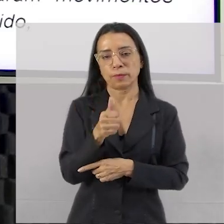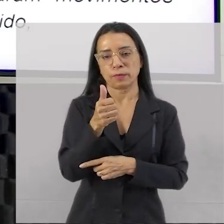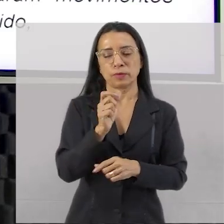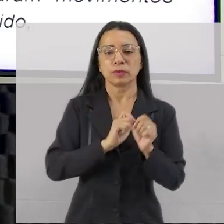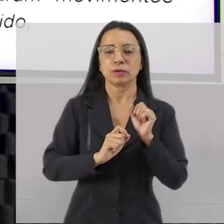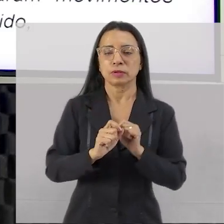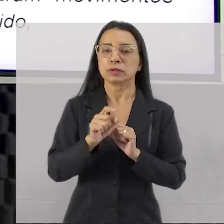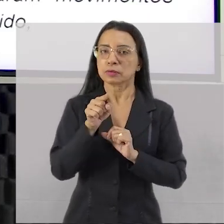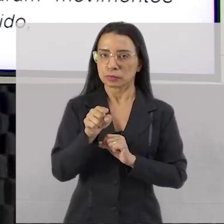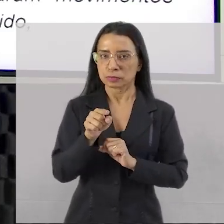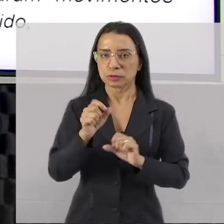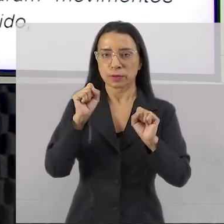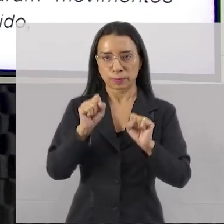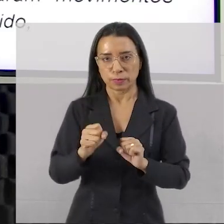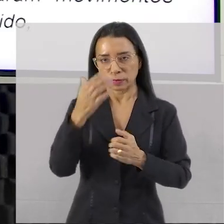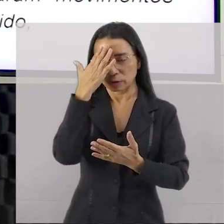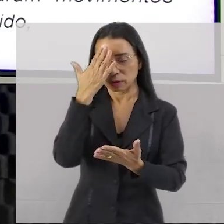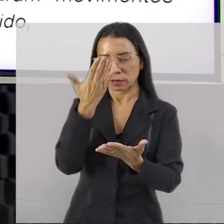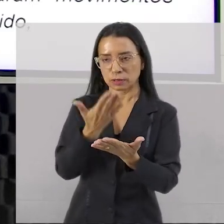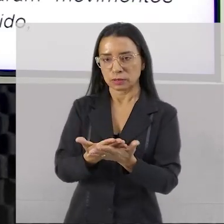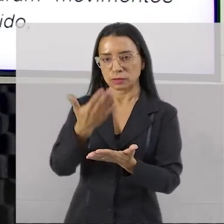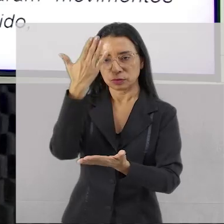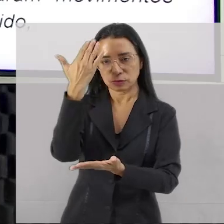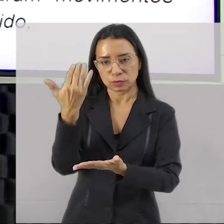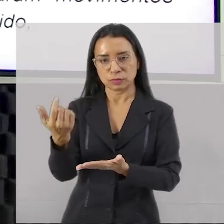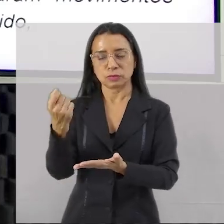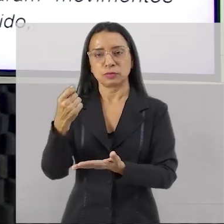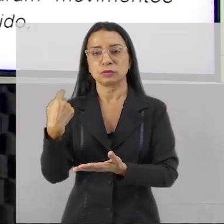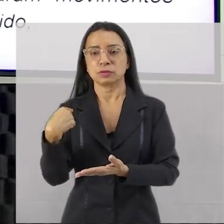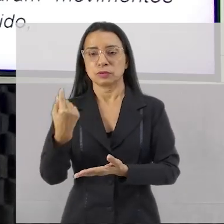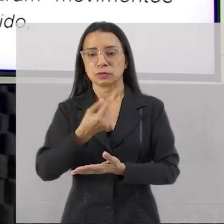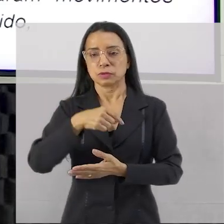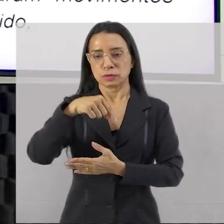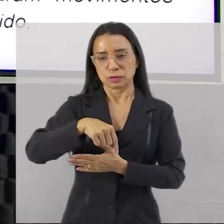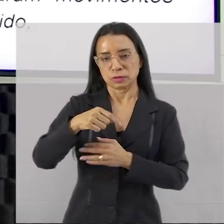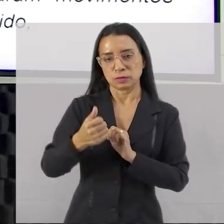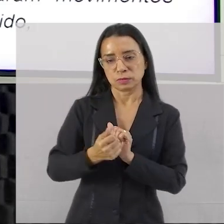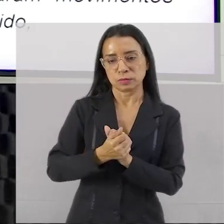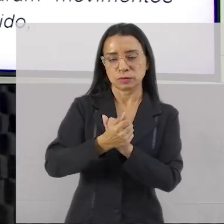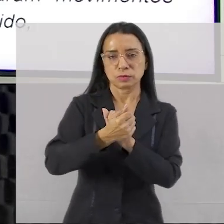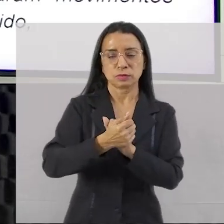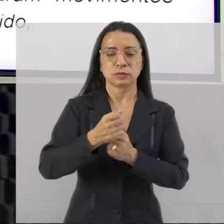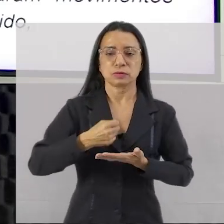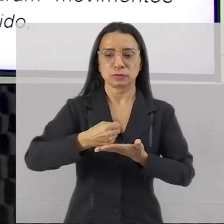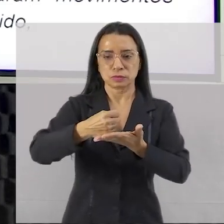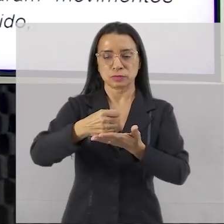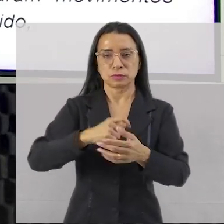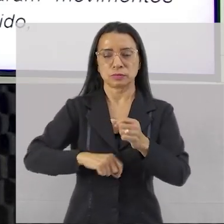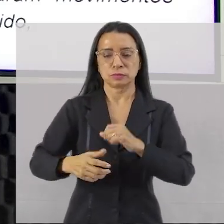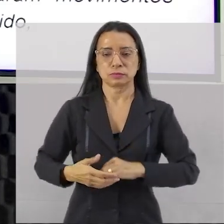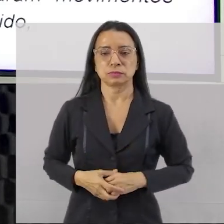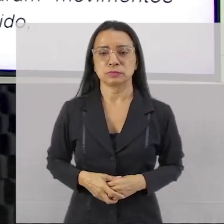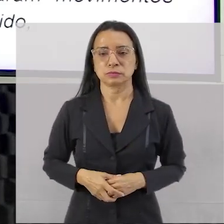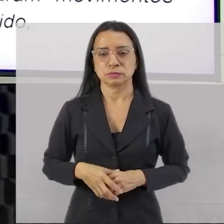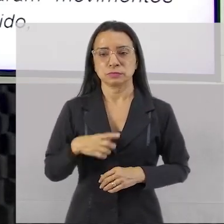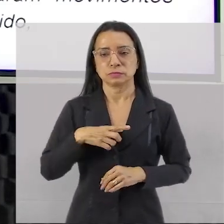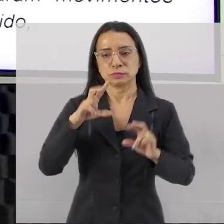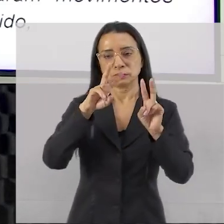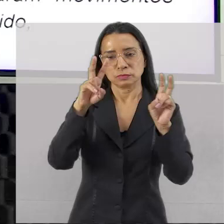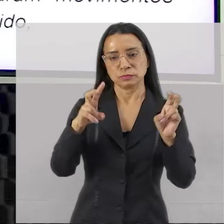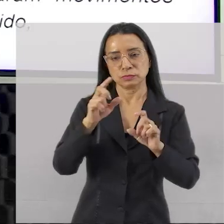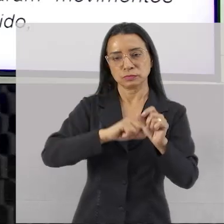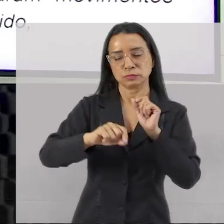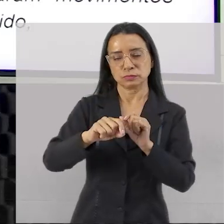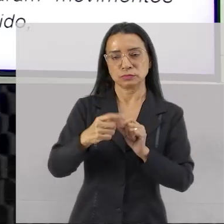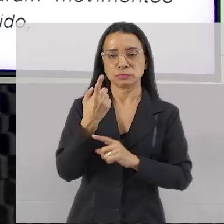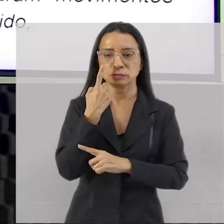capaz, sim, acredite no seu sonho e a gente está aqui para te ajudar, beleza? Aqui a gente tem o título, a